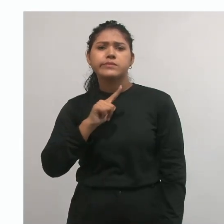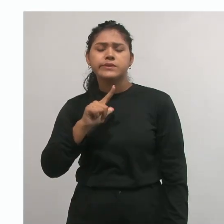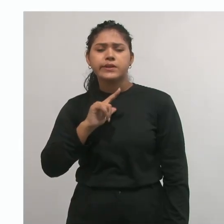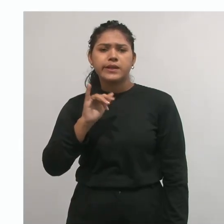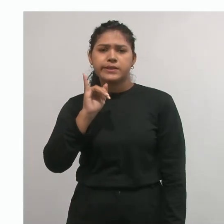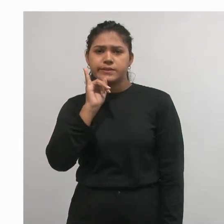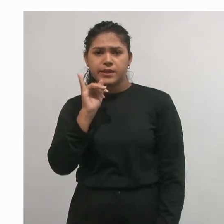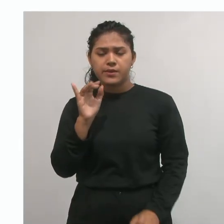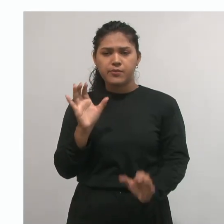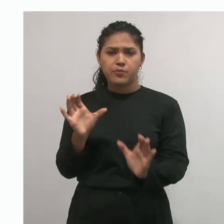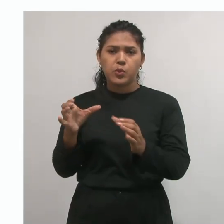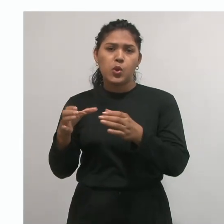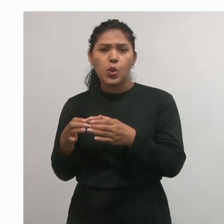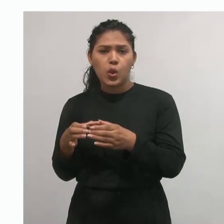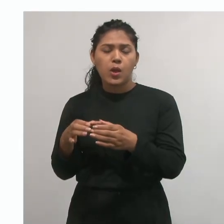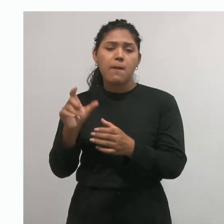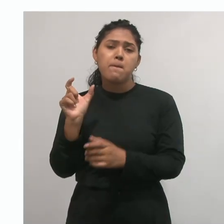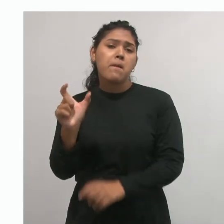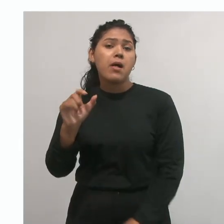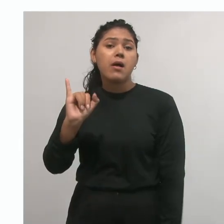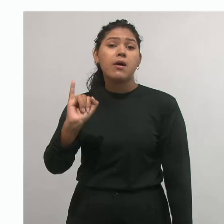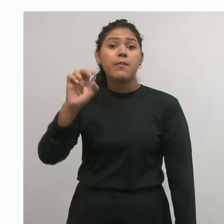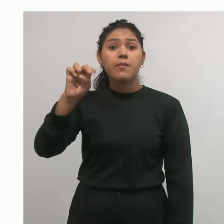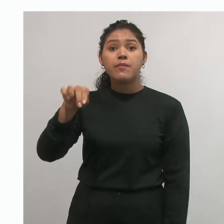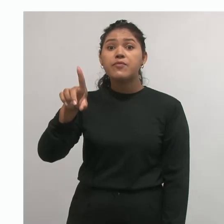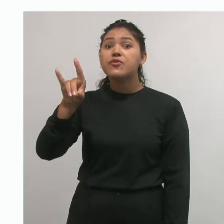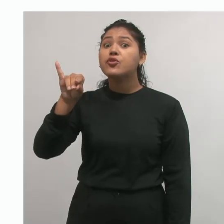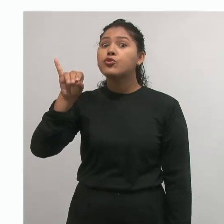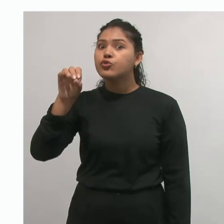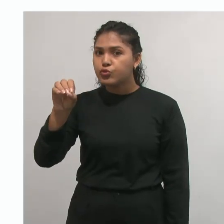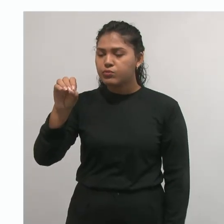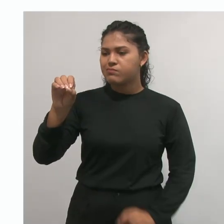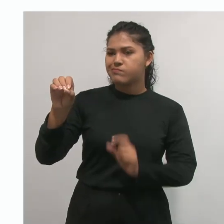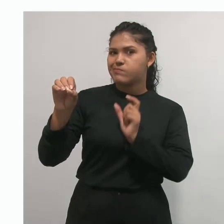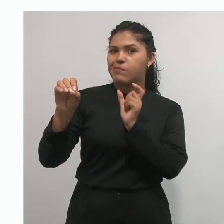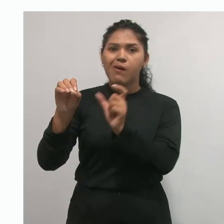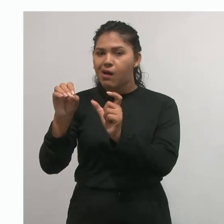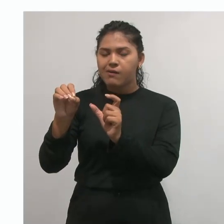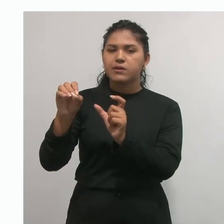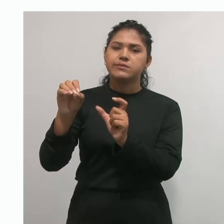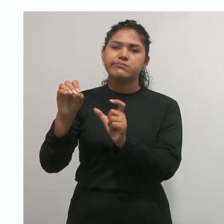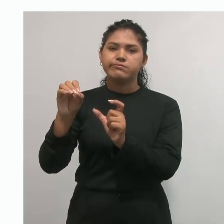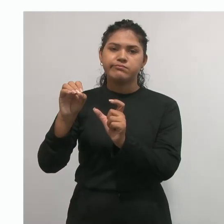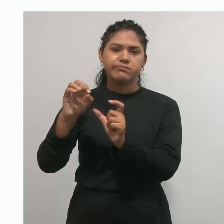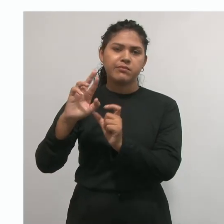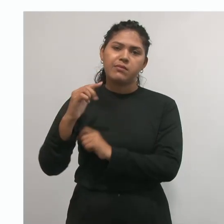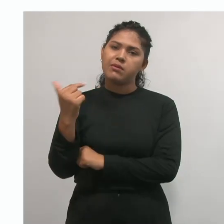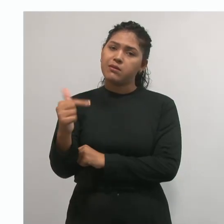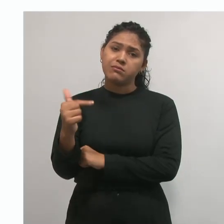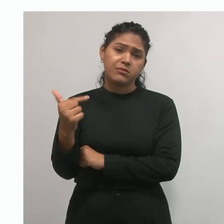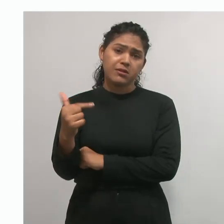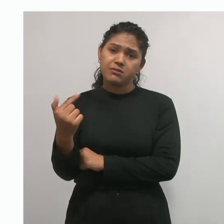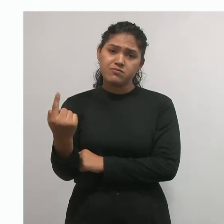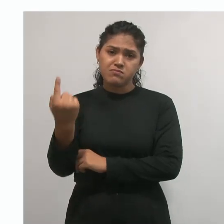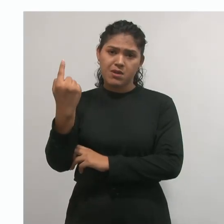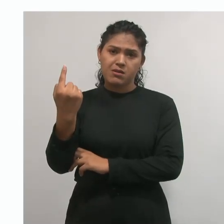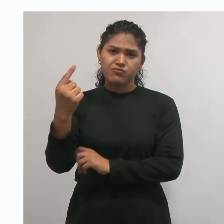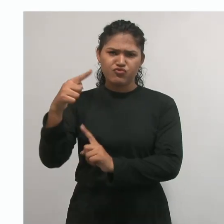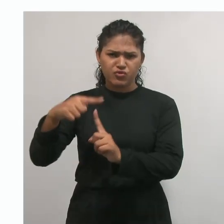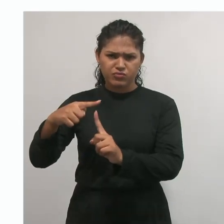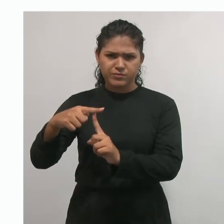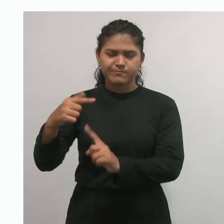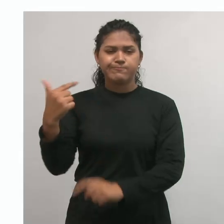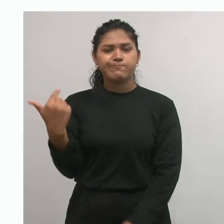tem muitas vezes como conceito do índio como categoria genérica não existe, né,